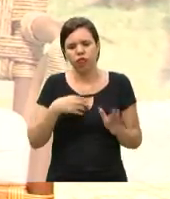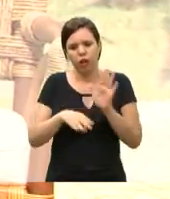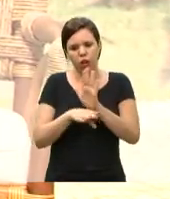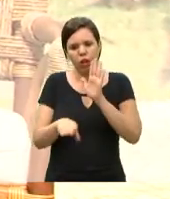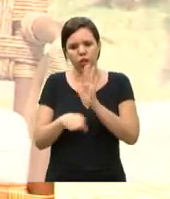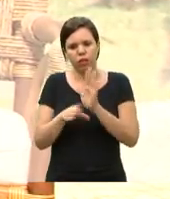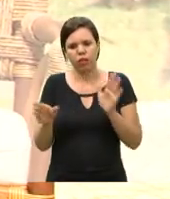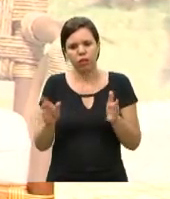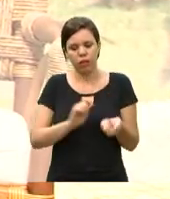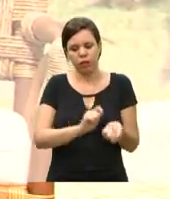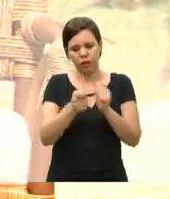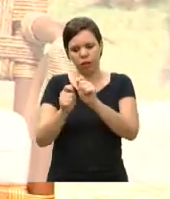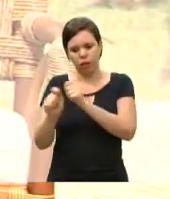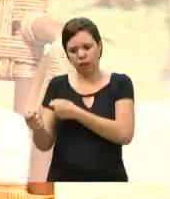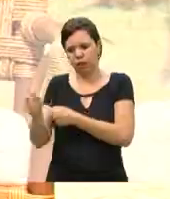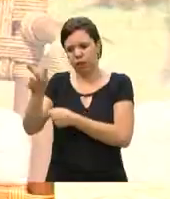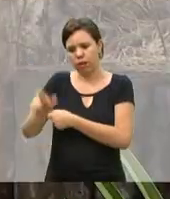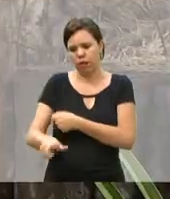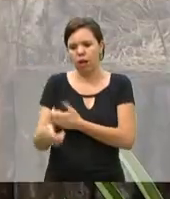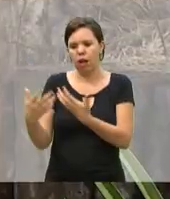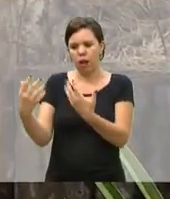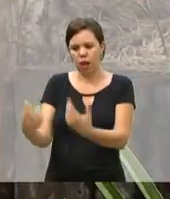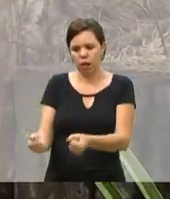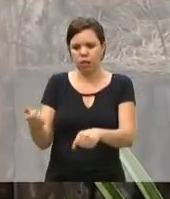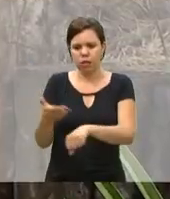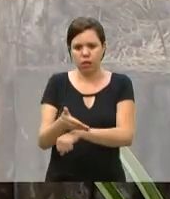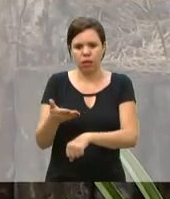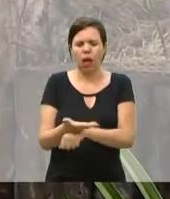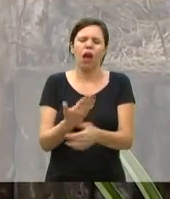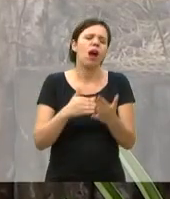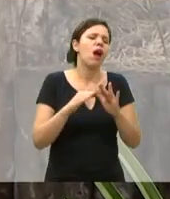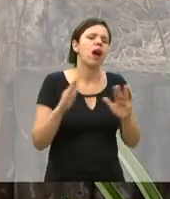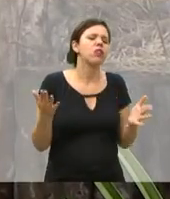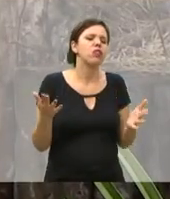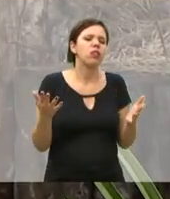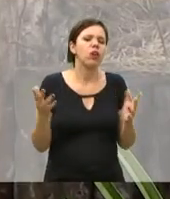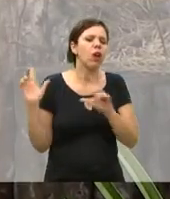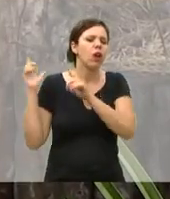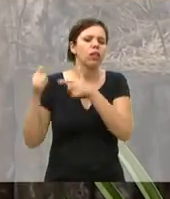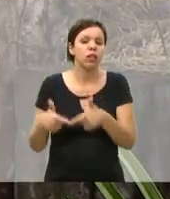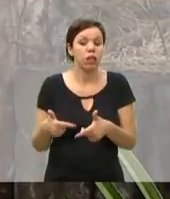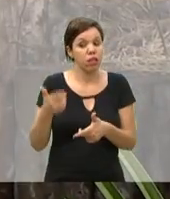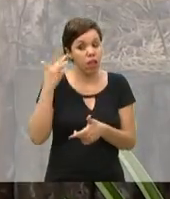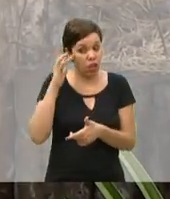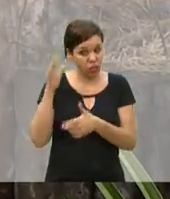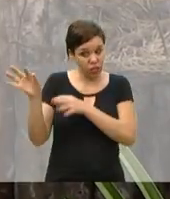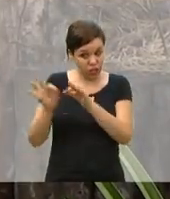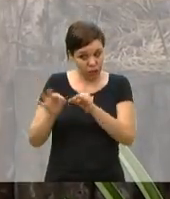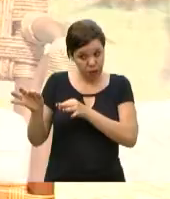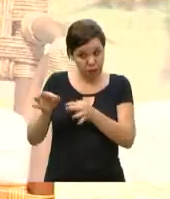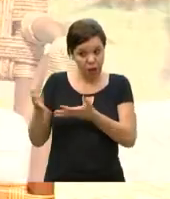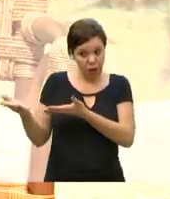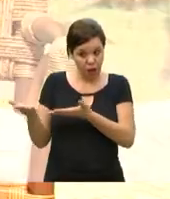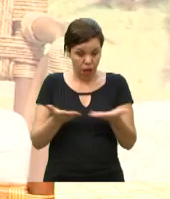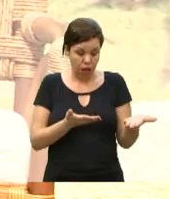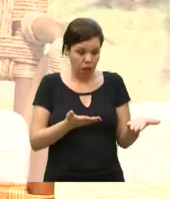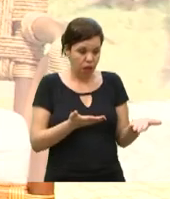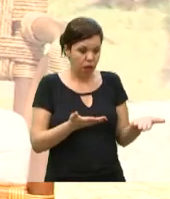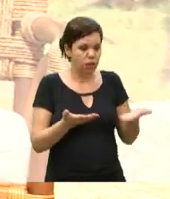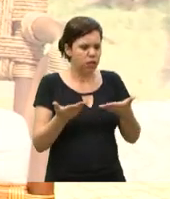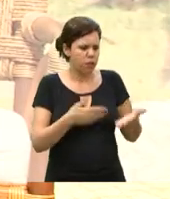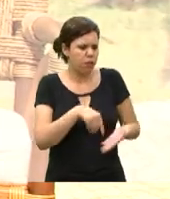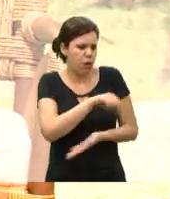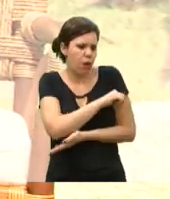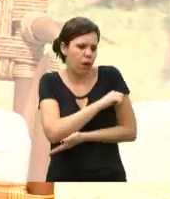na adaptação dessa criança. E a escola, hoje, as escolas estão preparadas para receber o aluno autista?